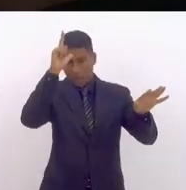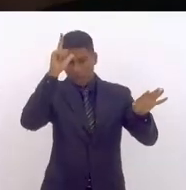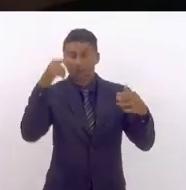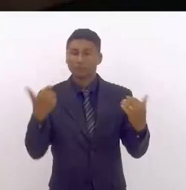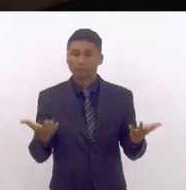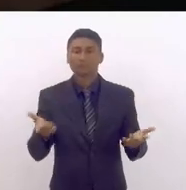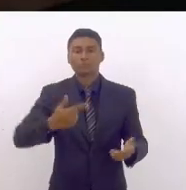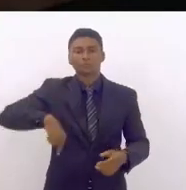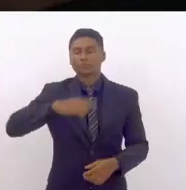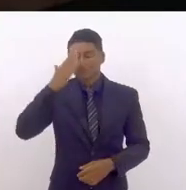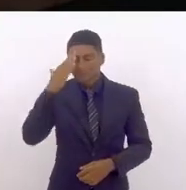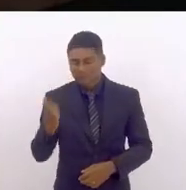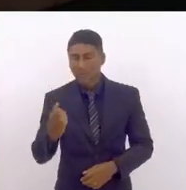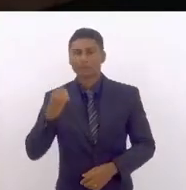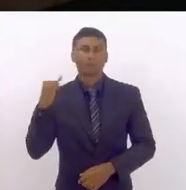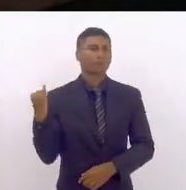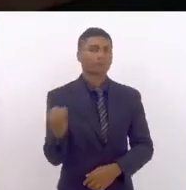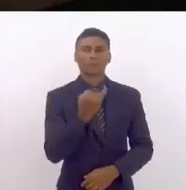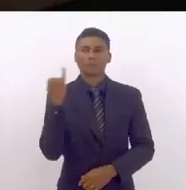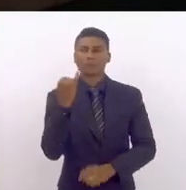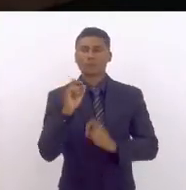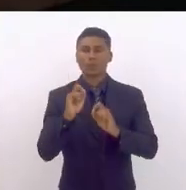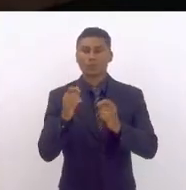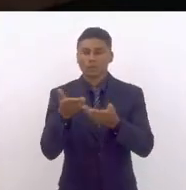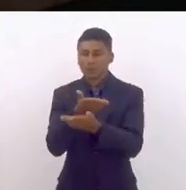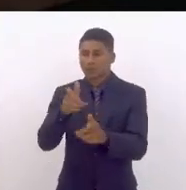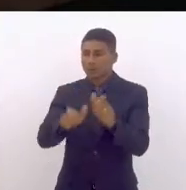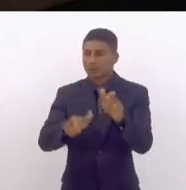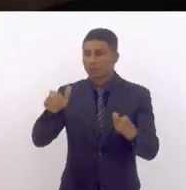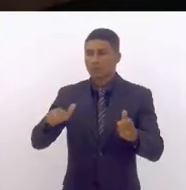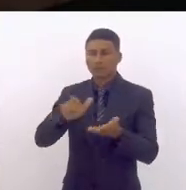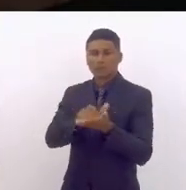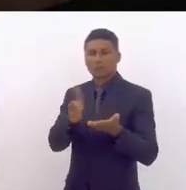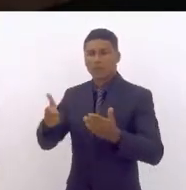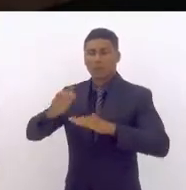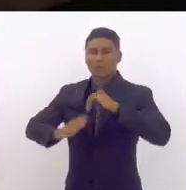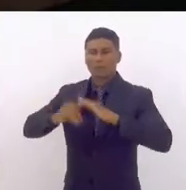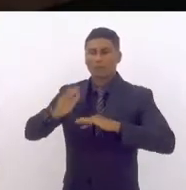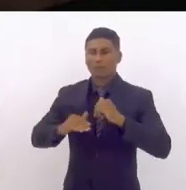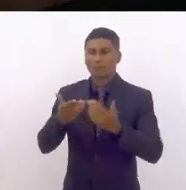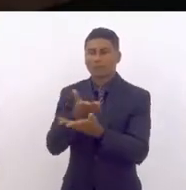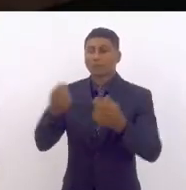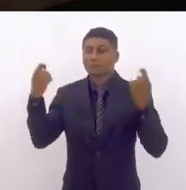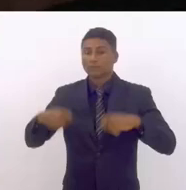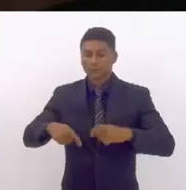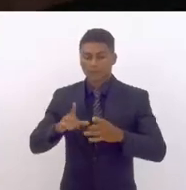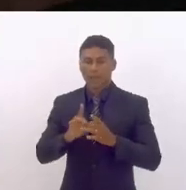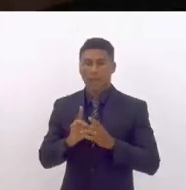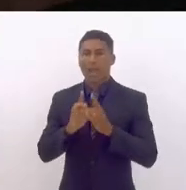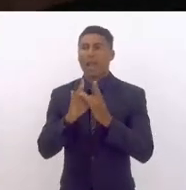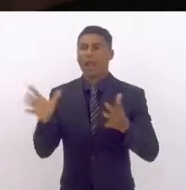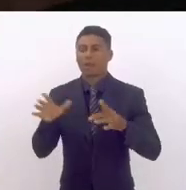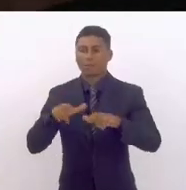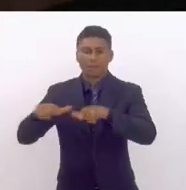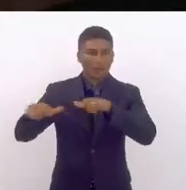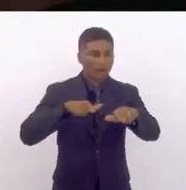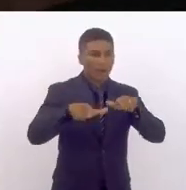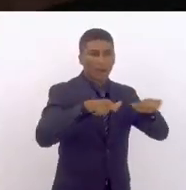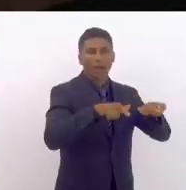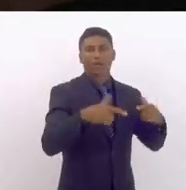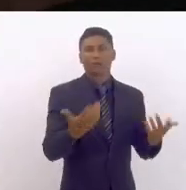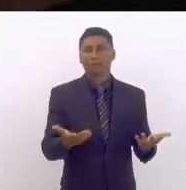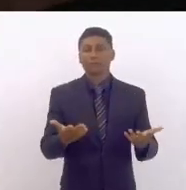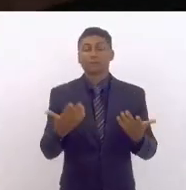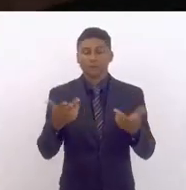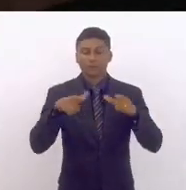é fundamental que os jornalistas possam ter a sua liberdade de atuação. E entregar esse diploma